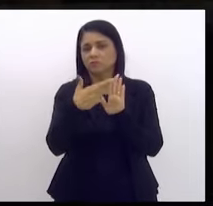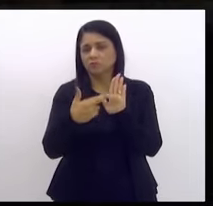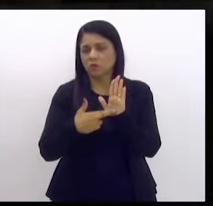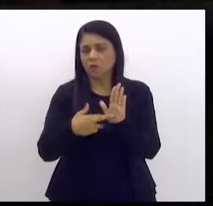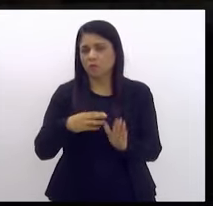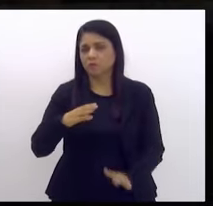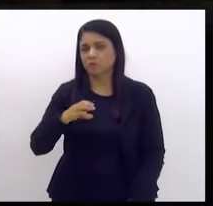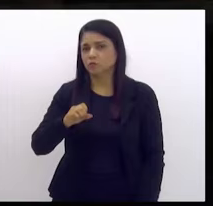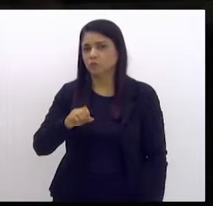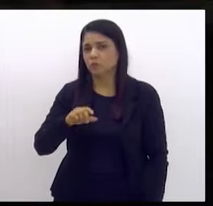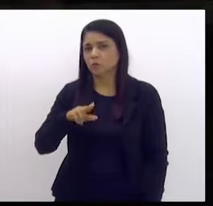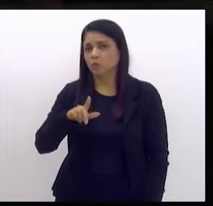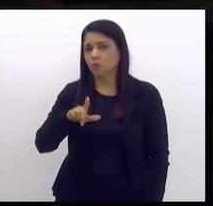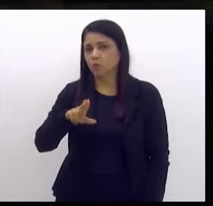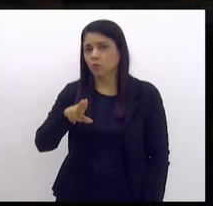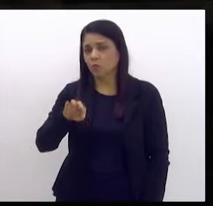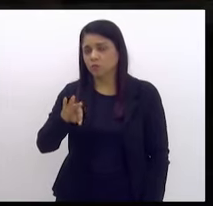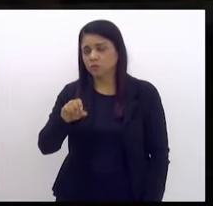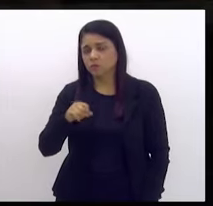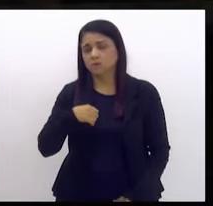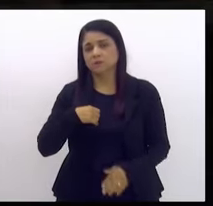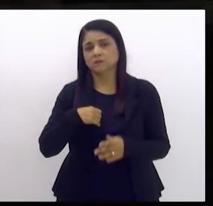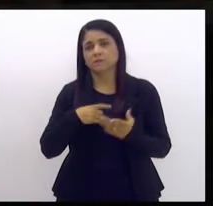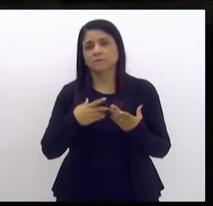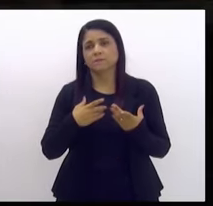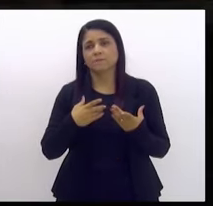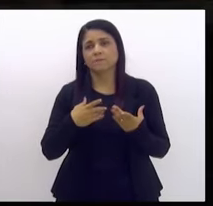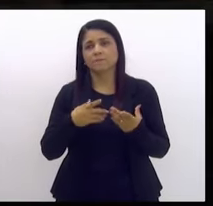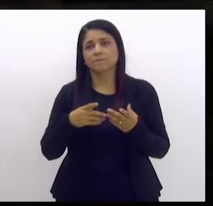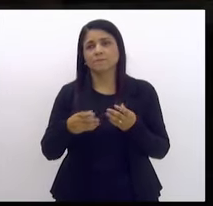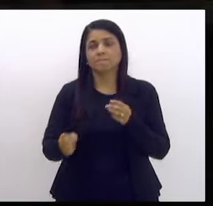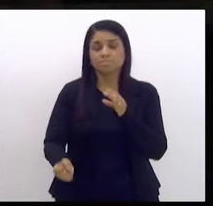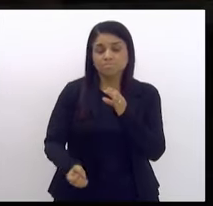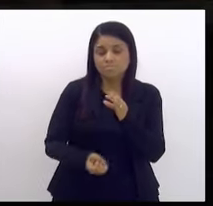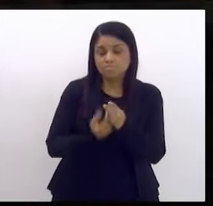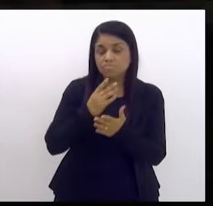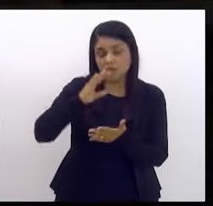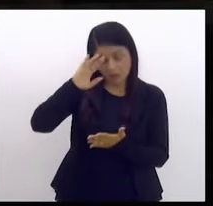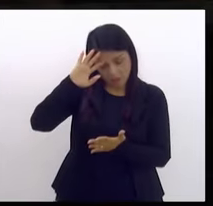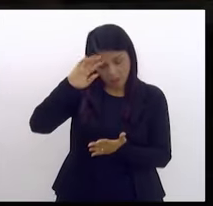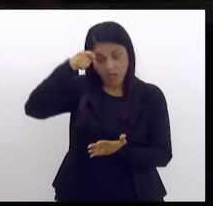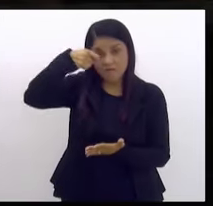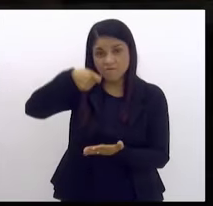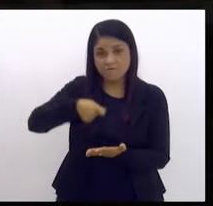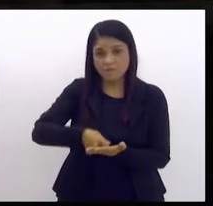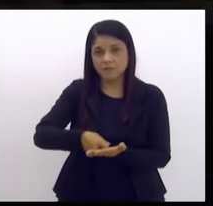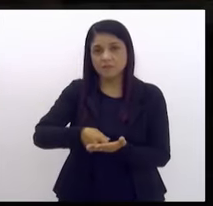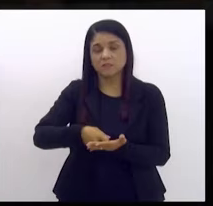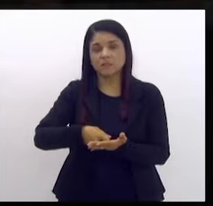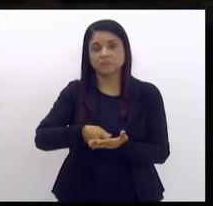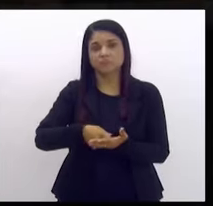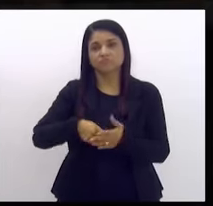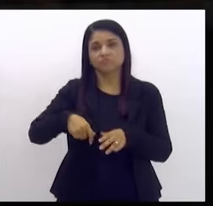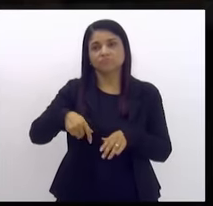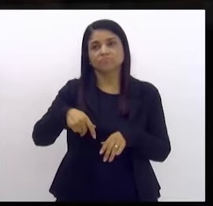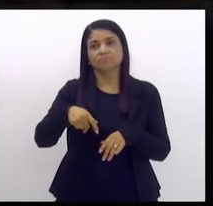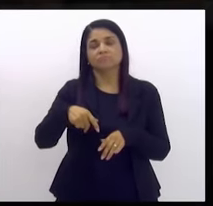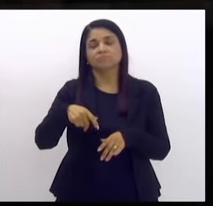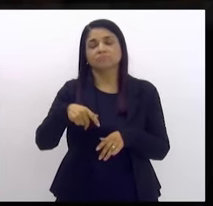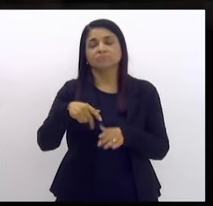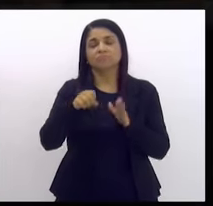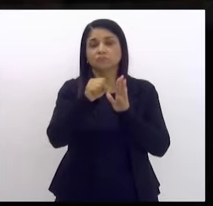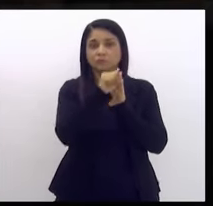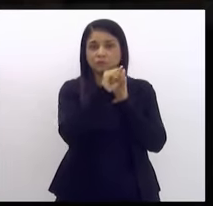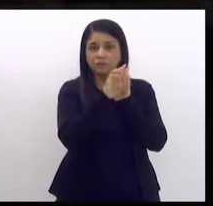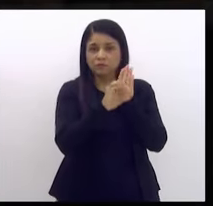muito peculiar, advindo da afirmação das nacionalidades a partir do século